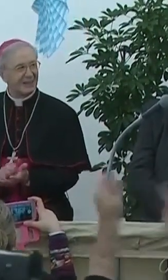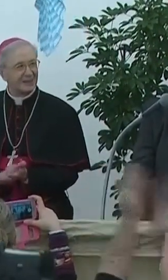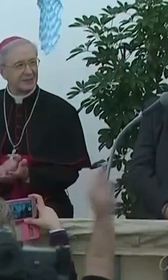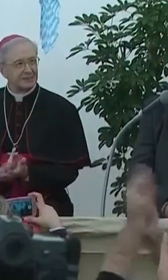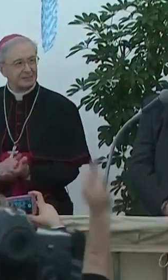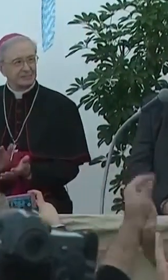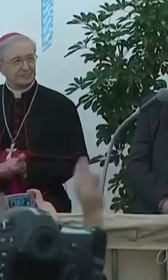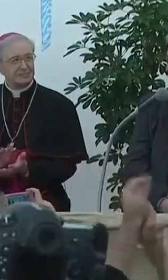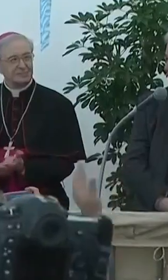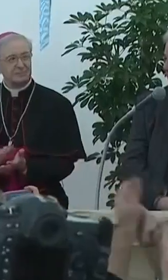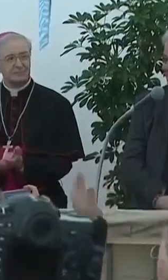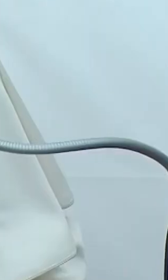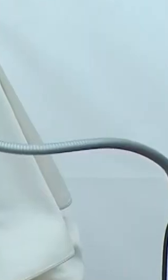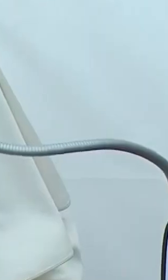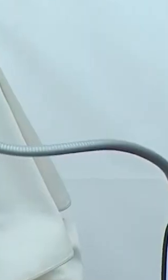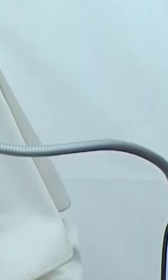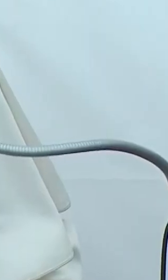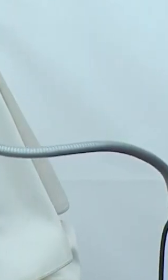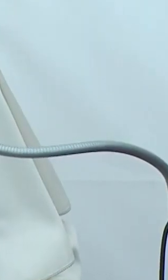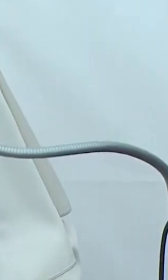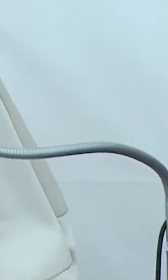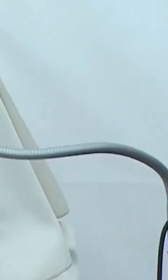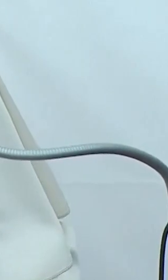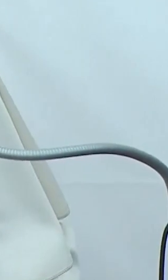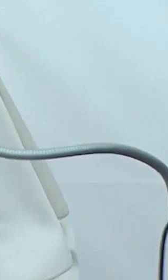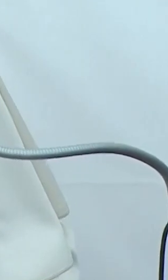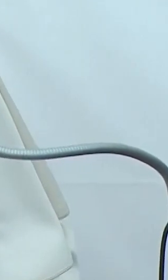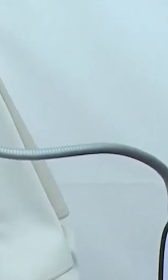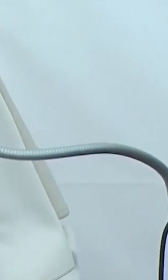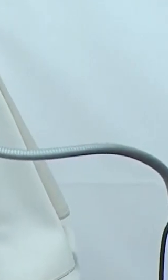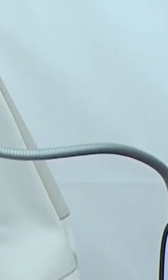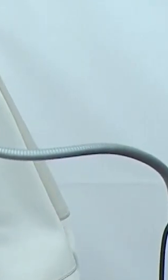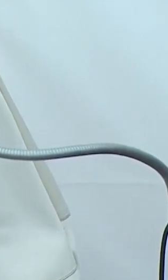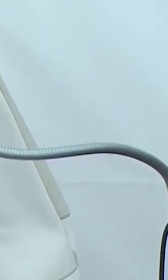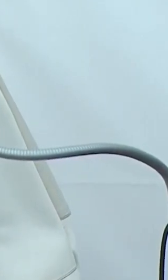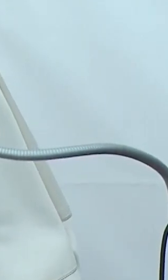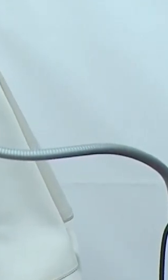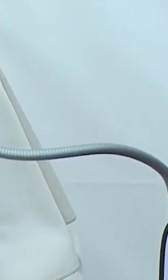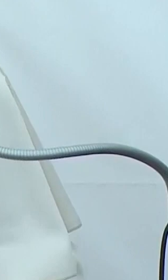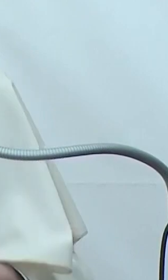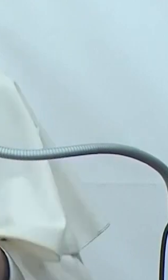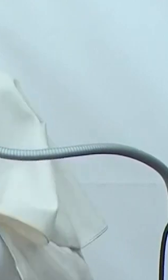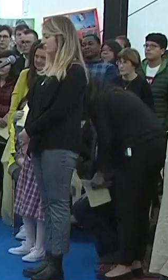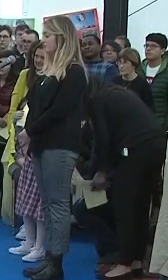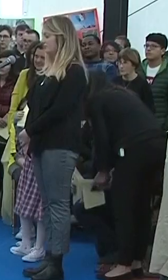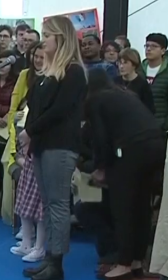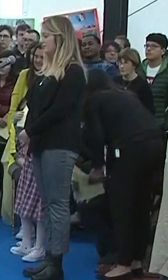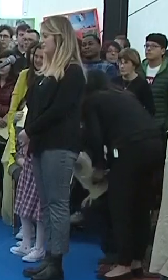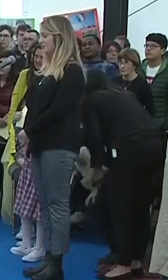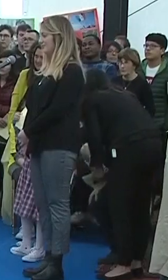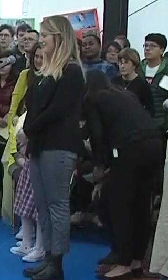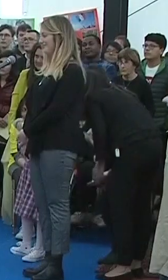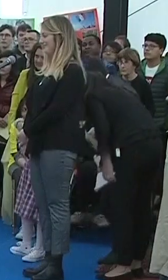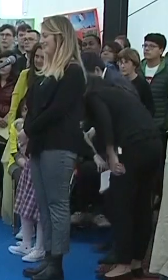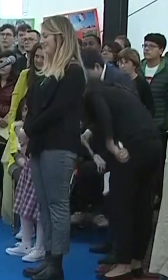Na tarde de domingo, o Papa visitou a paróquia de São Júlio, em Roma. Num encontro com a comunidade cristã, Francisco falou de